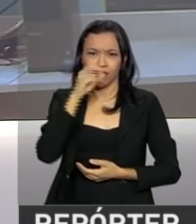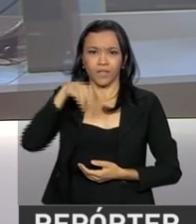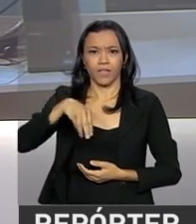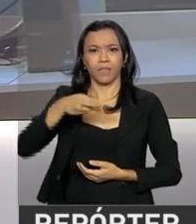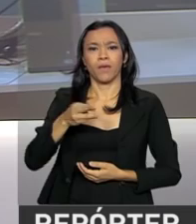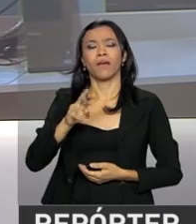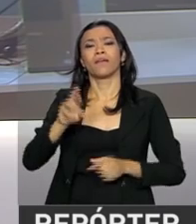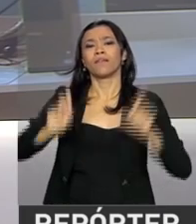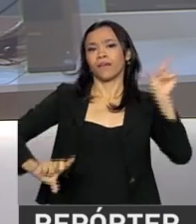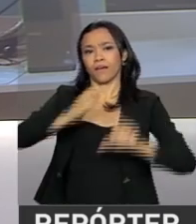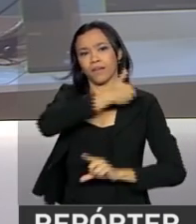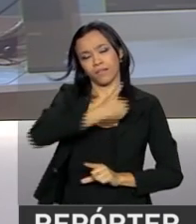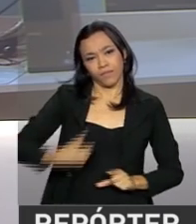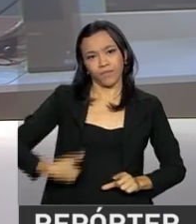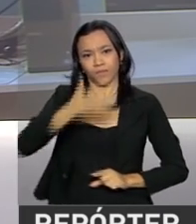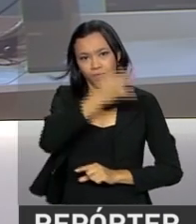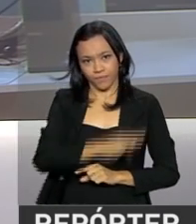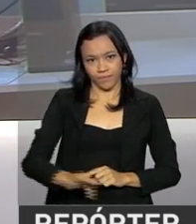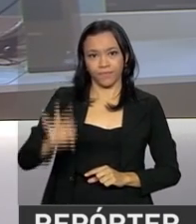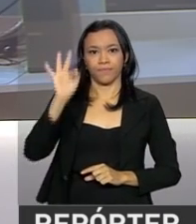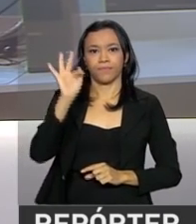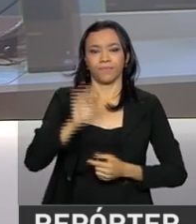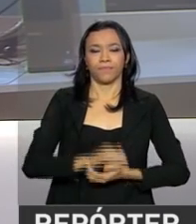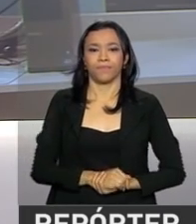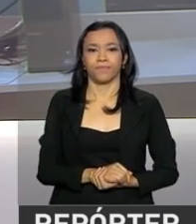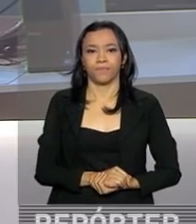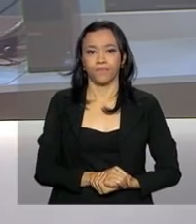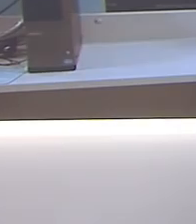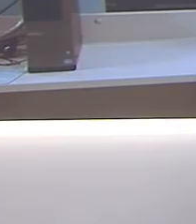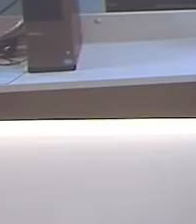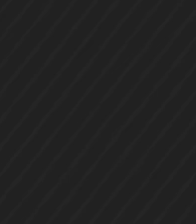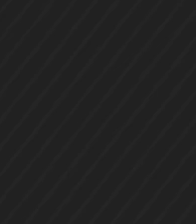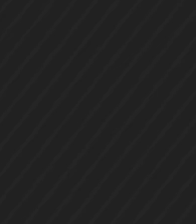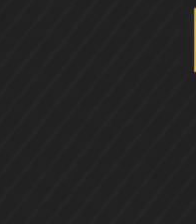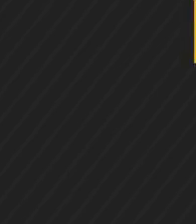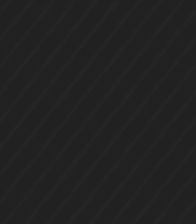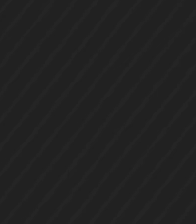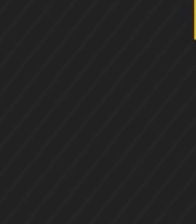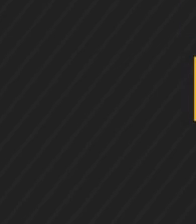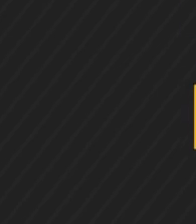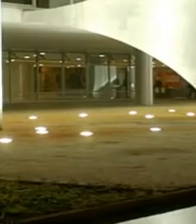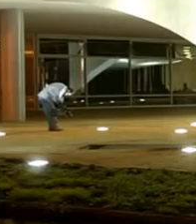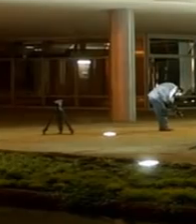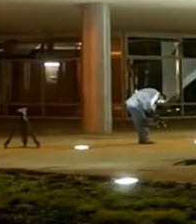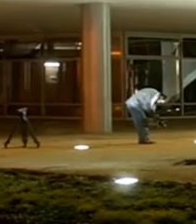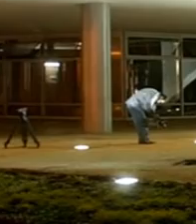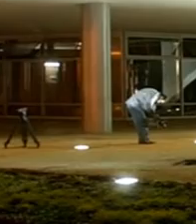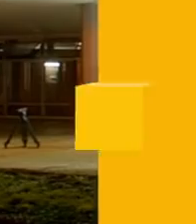gente aqui na NBR, a TV do Governo Federal.